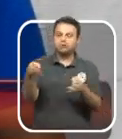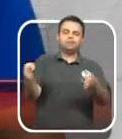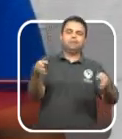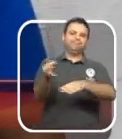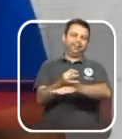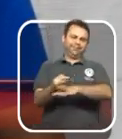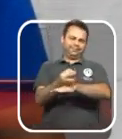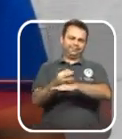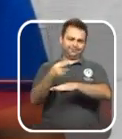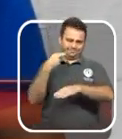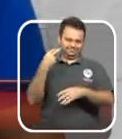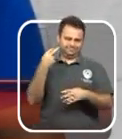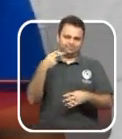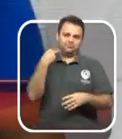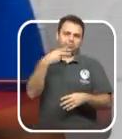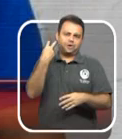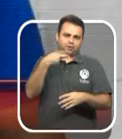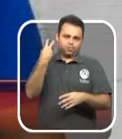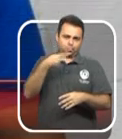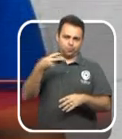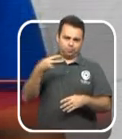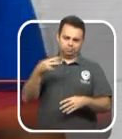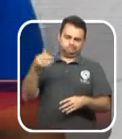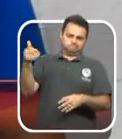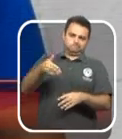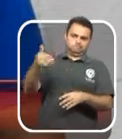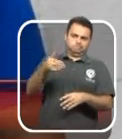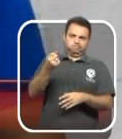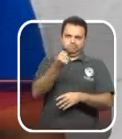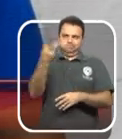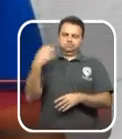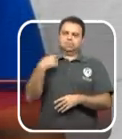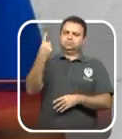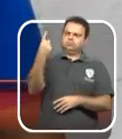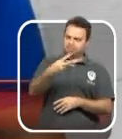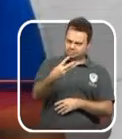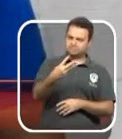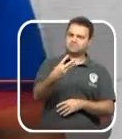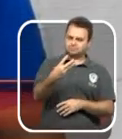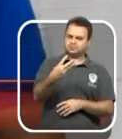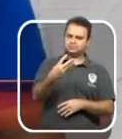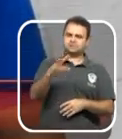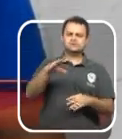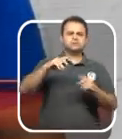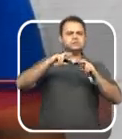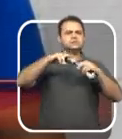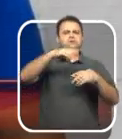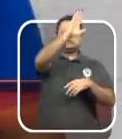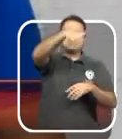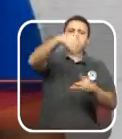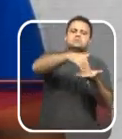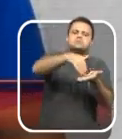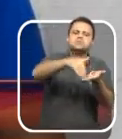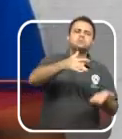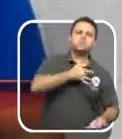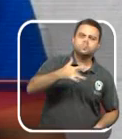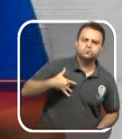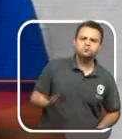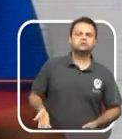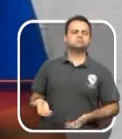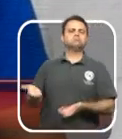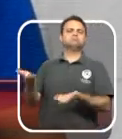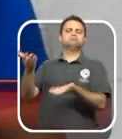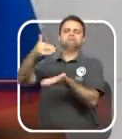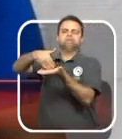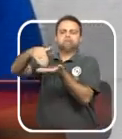de recesso, 13 vereadores participando. A partir daí foram inúmeras reuniões também com a secretaria, com o secretário de Saúde,